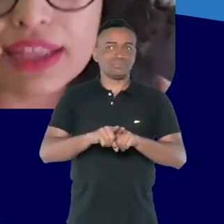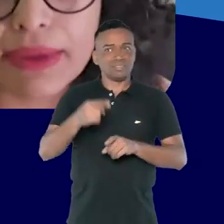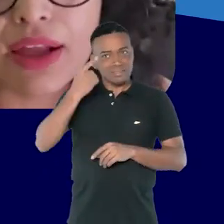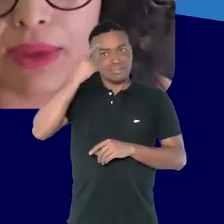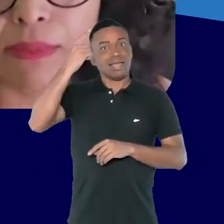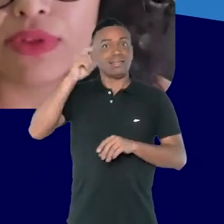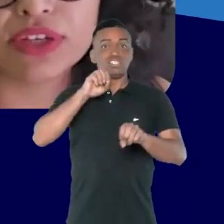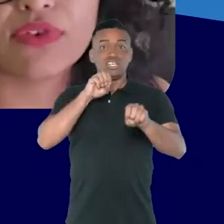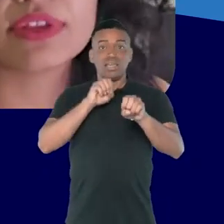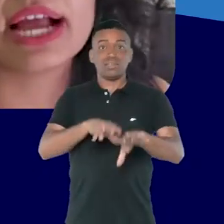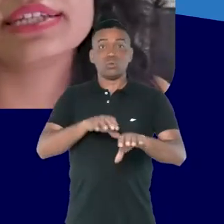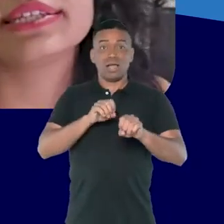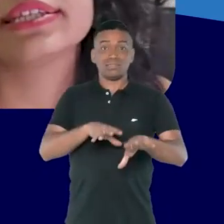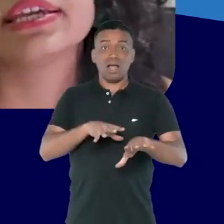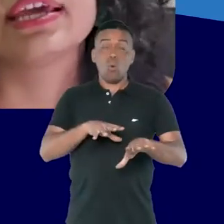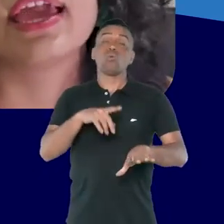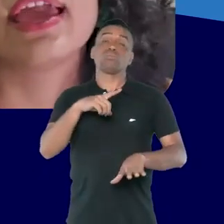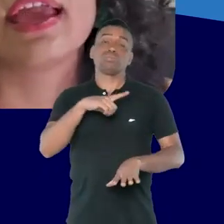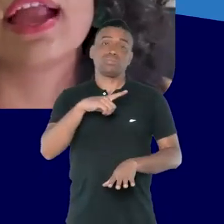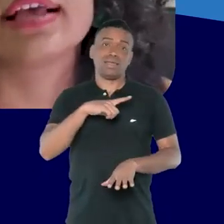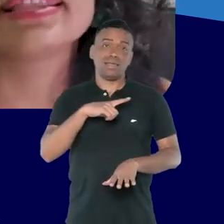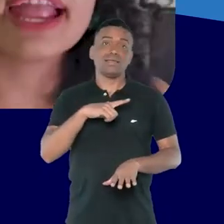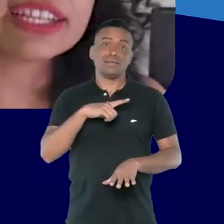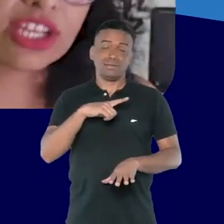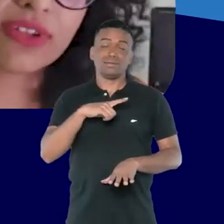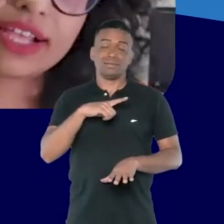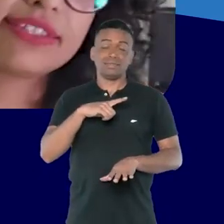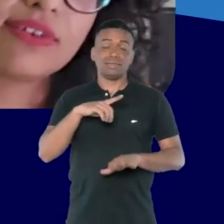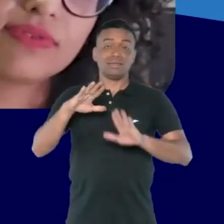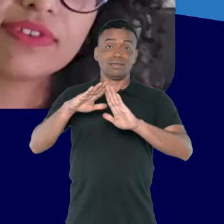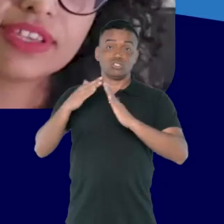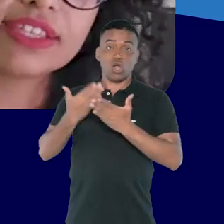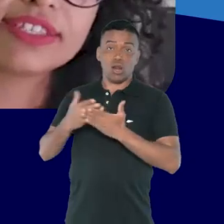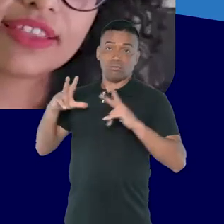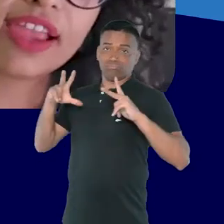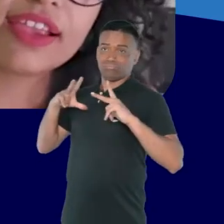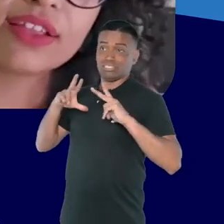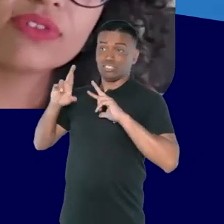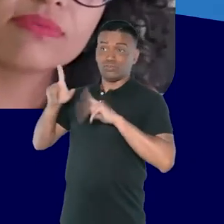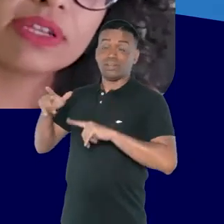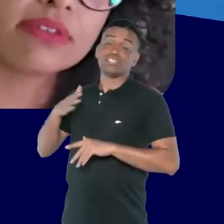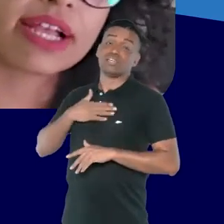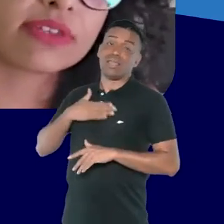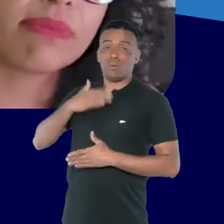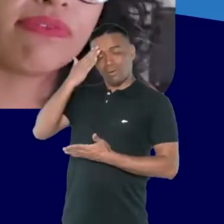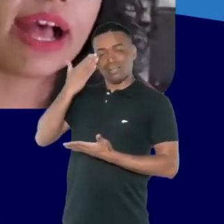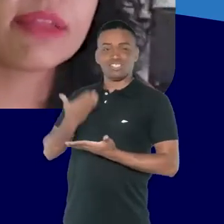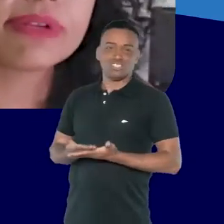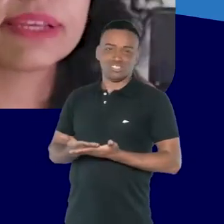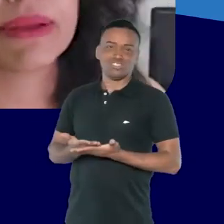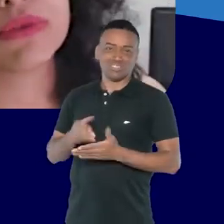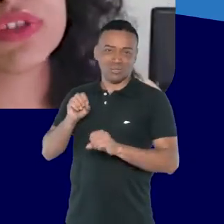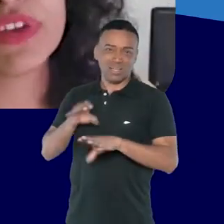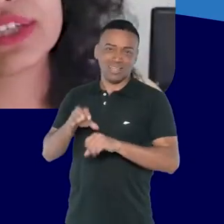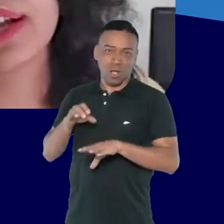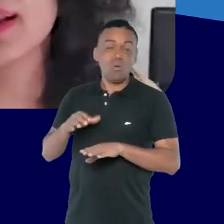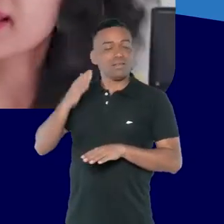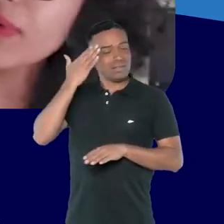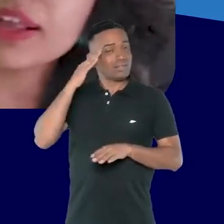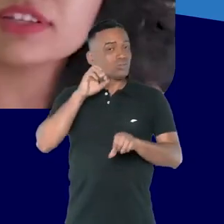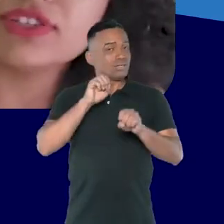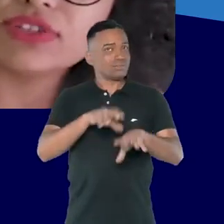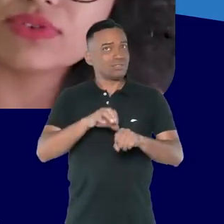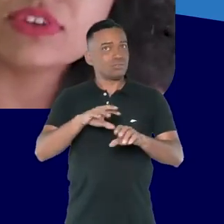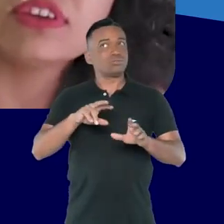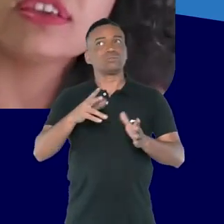aí essa também é uma outra dificuldade, assim. A ideia de educação que se tem numa educação privada, por exemplo, é muito diferente daquela